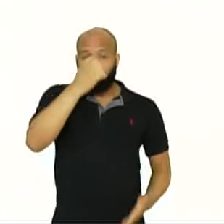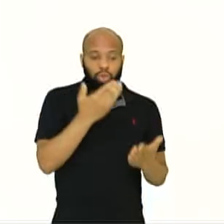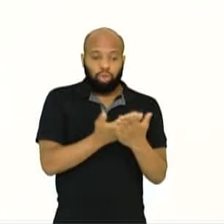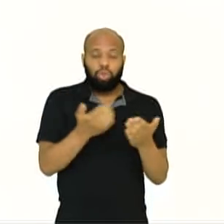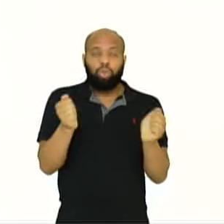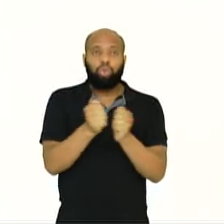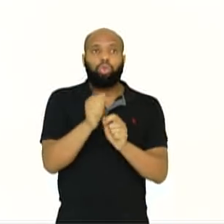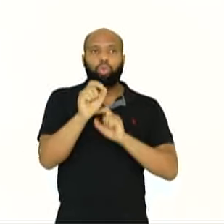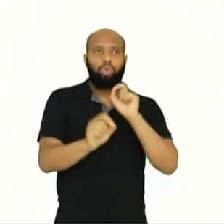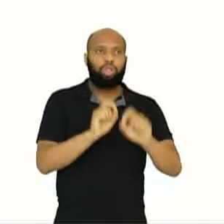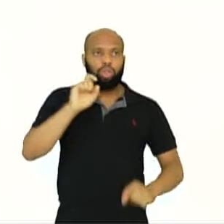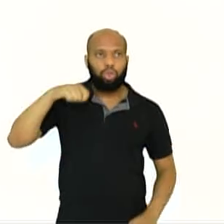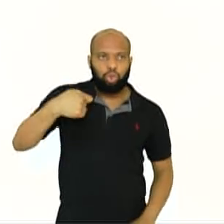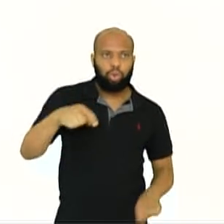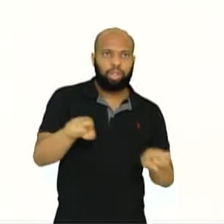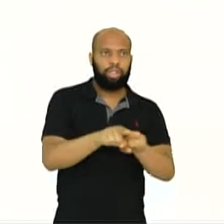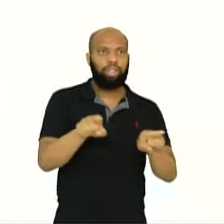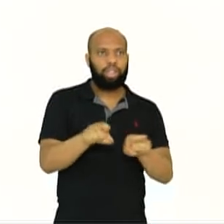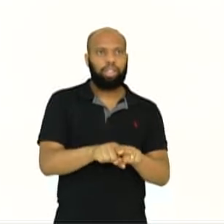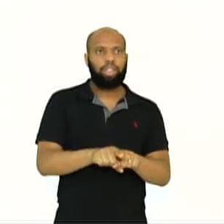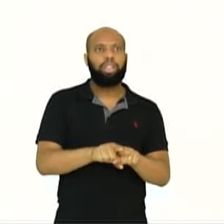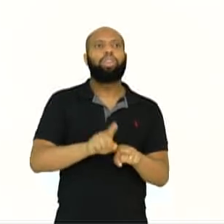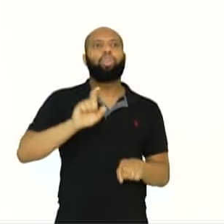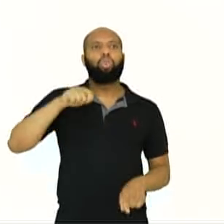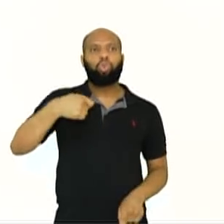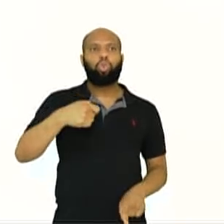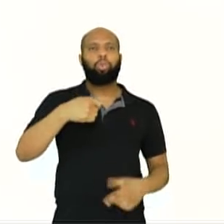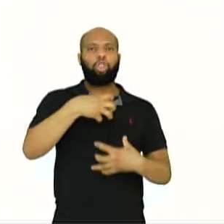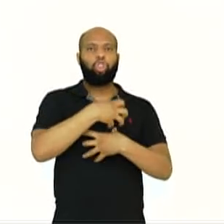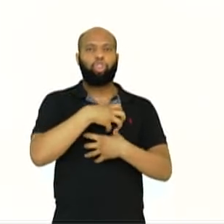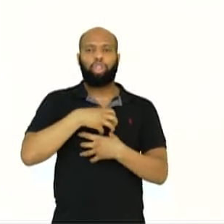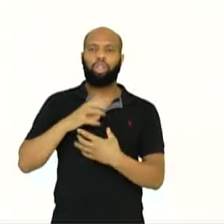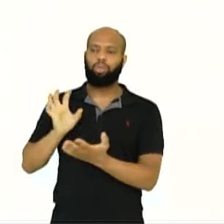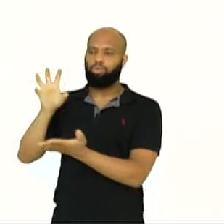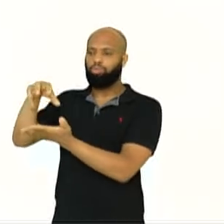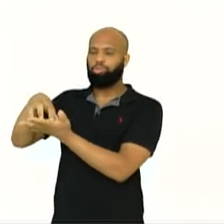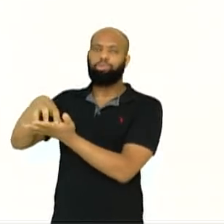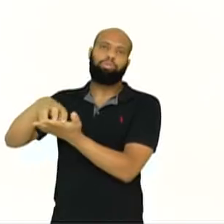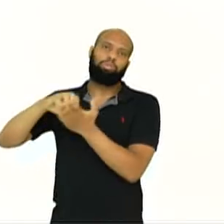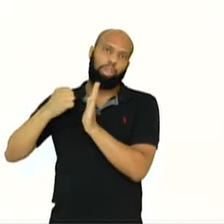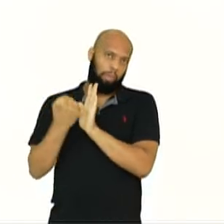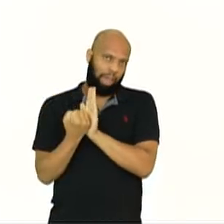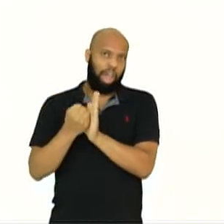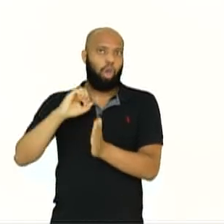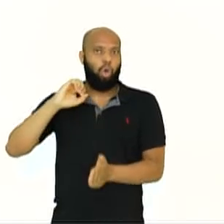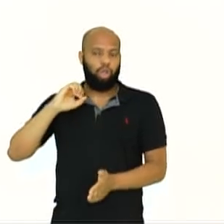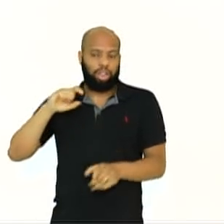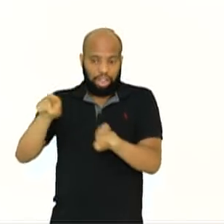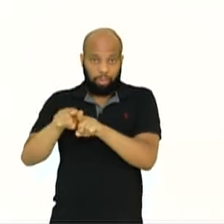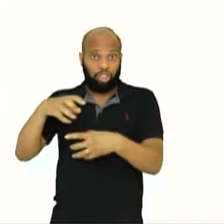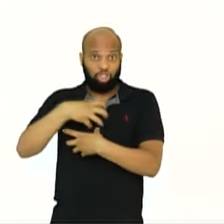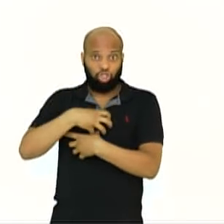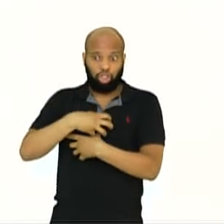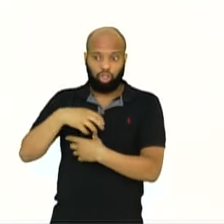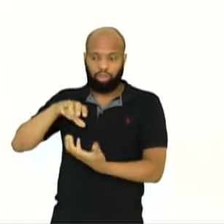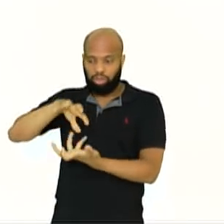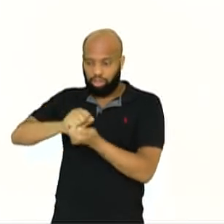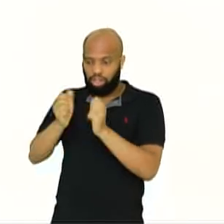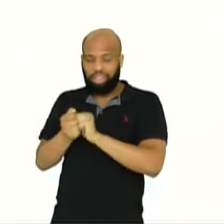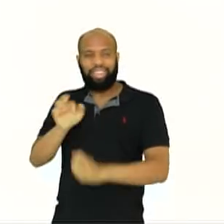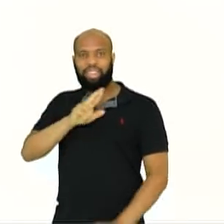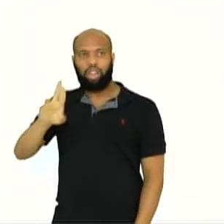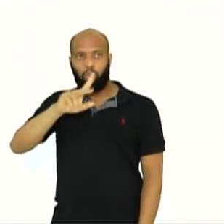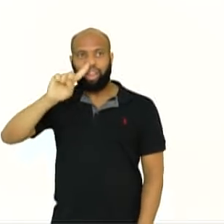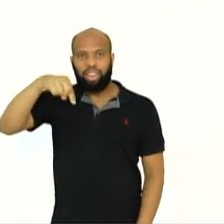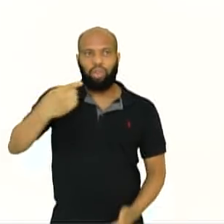Roberto um pouquinho, né, sobre a parte dos patrimônios imateriais e os tipos de museus. Na próxima aula, poxa, estou